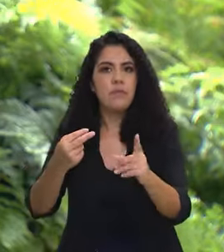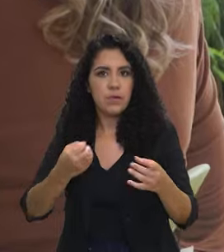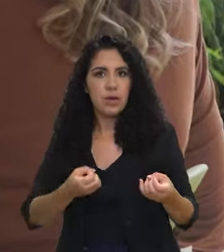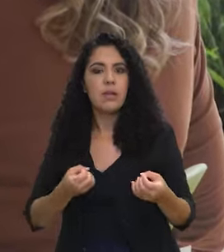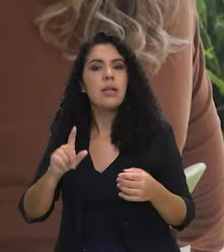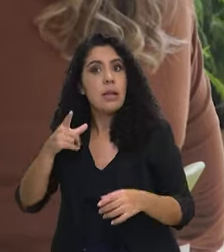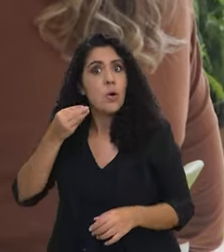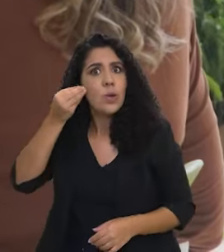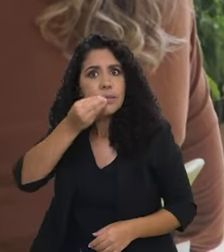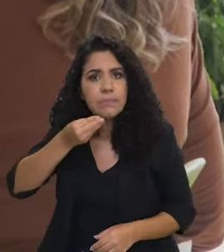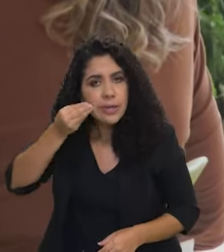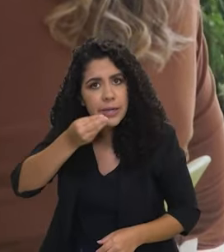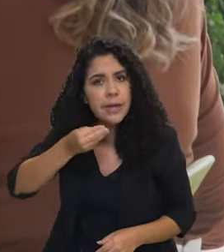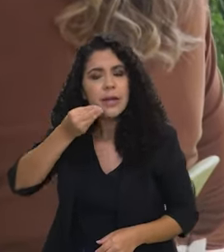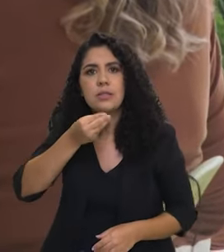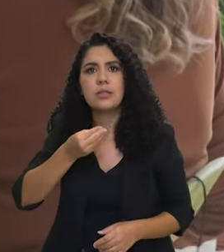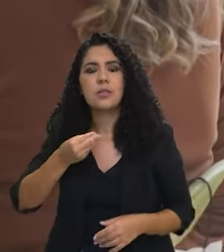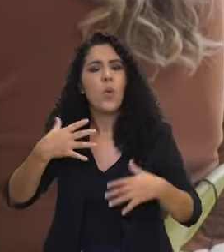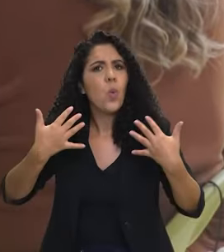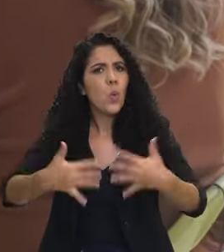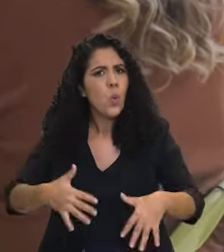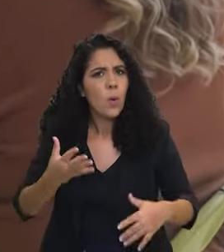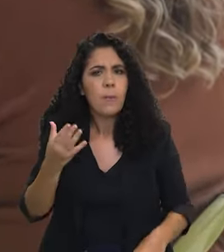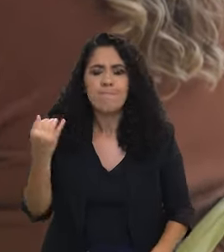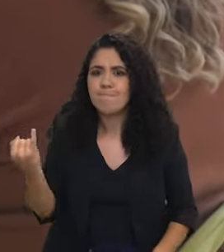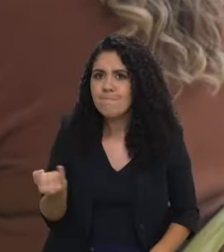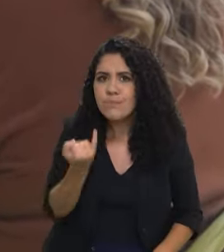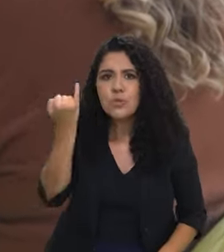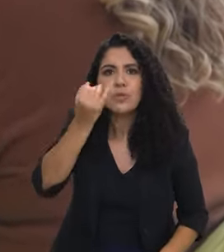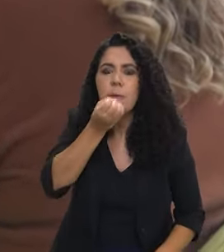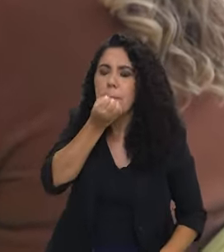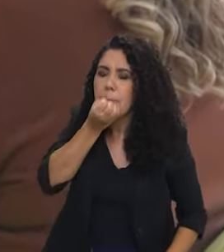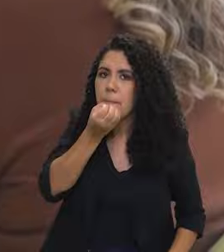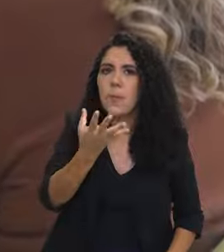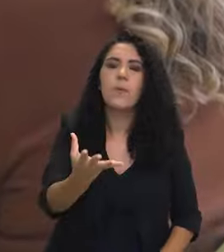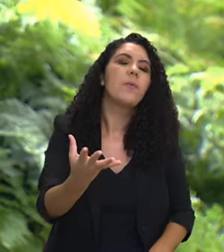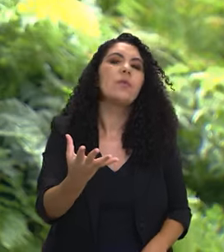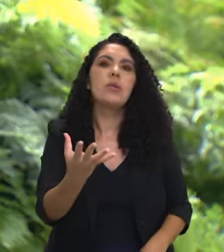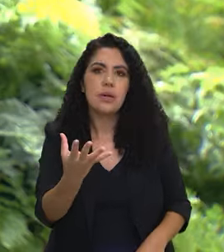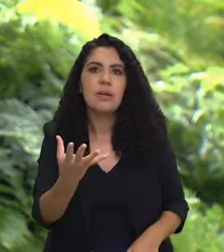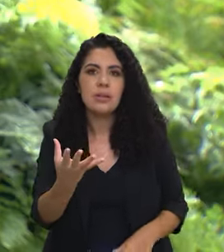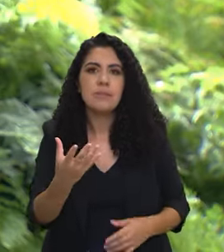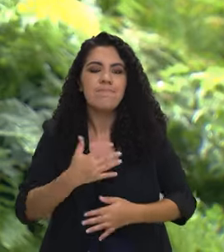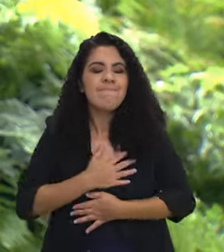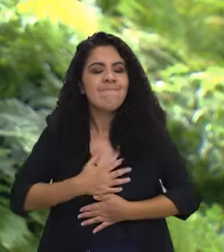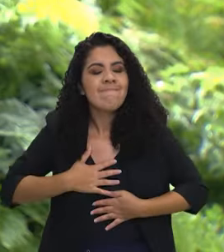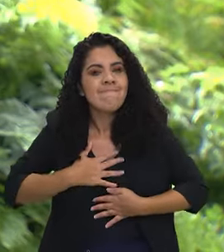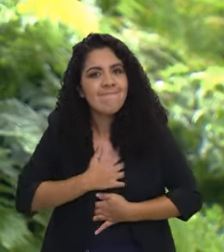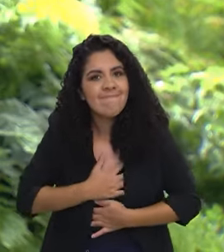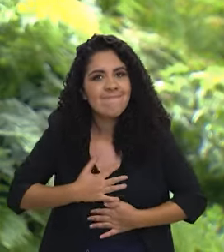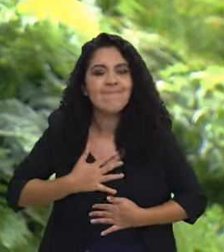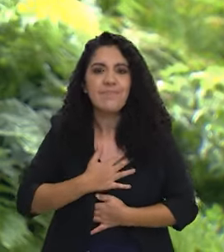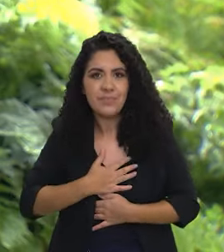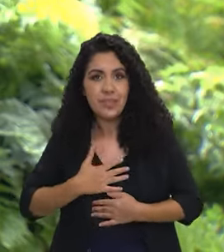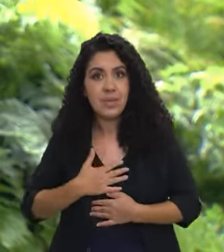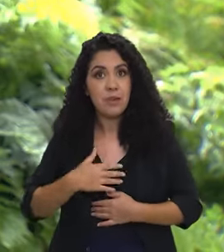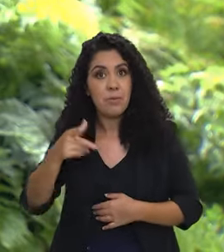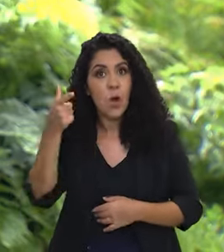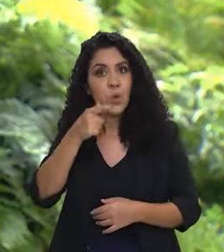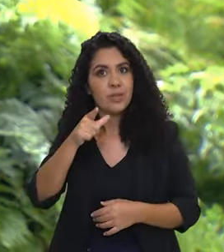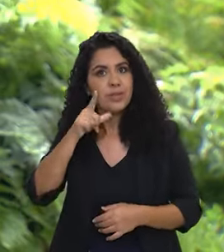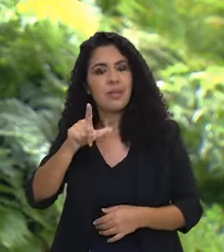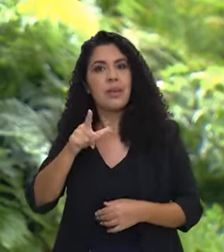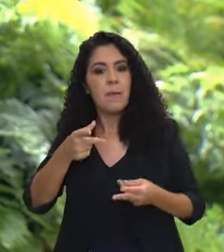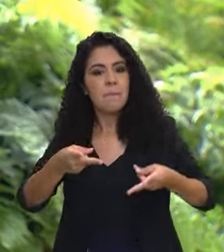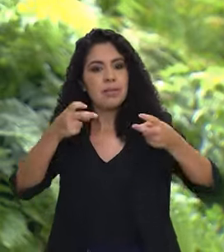Então, foi uma experiência muito rica e muito de muita satisfação também ver o Brasil